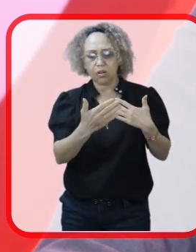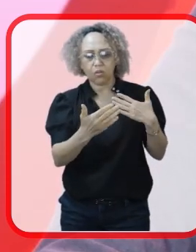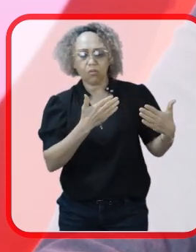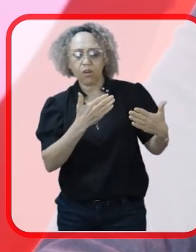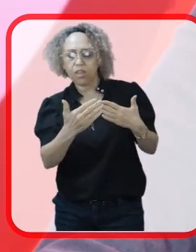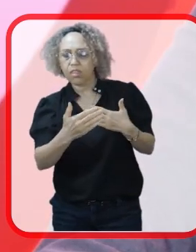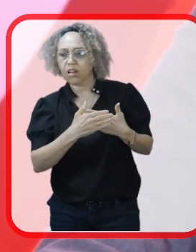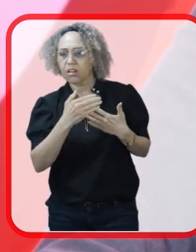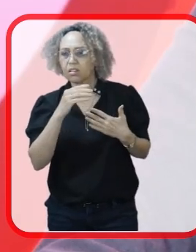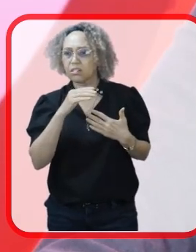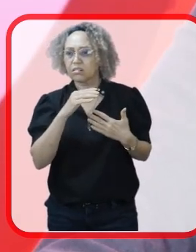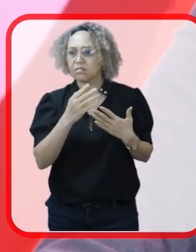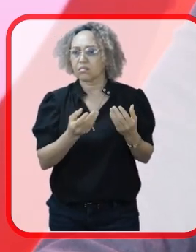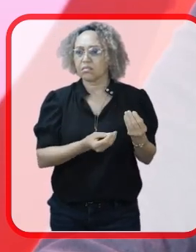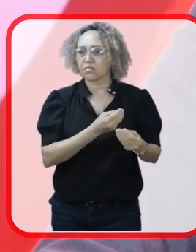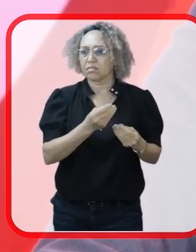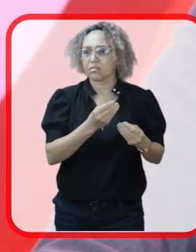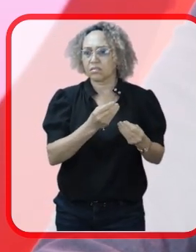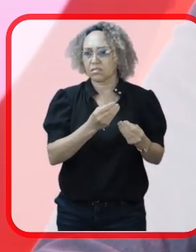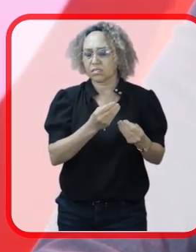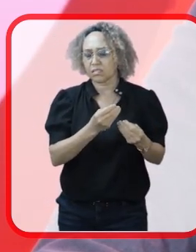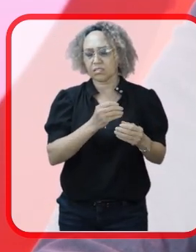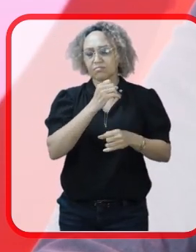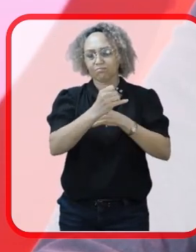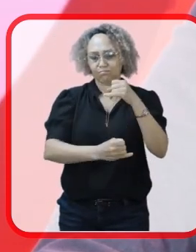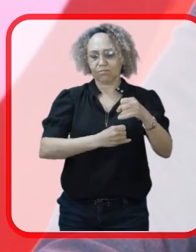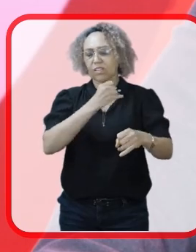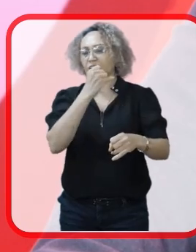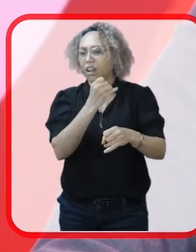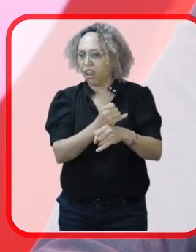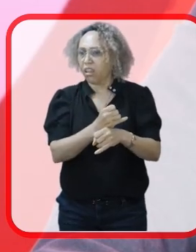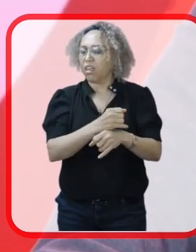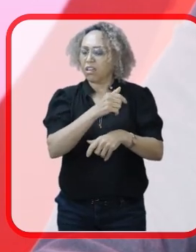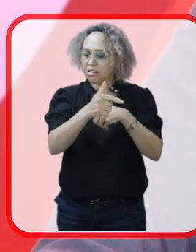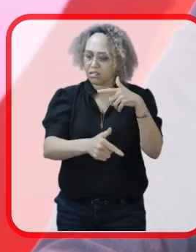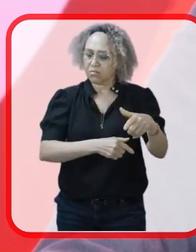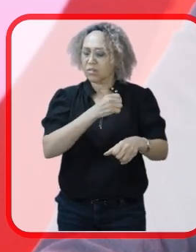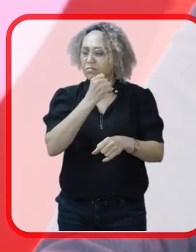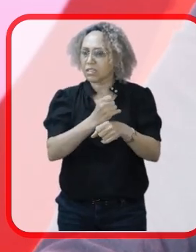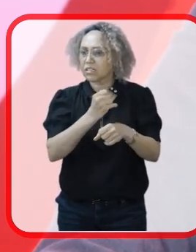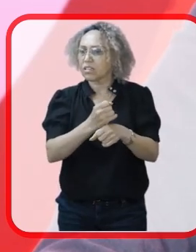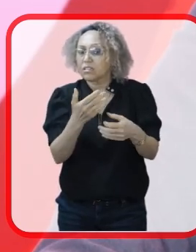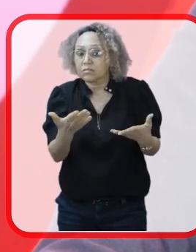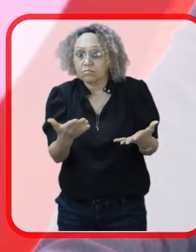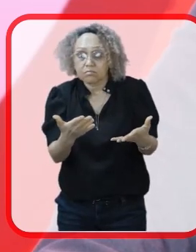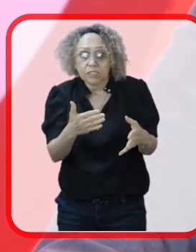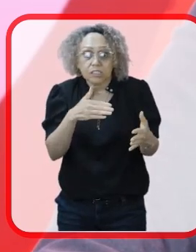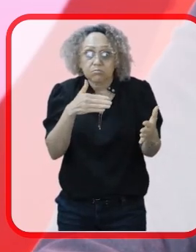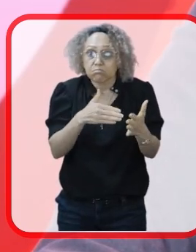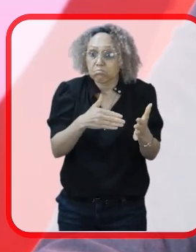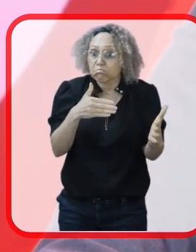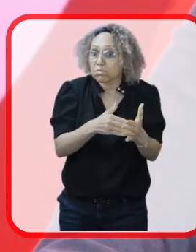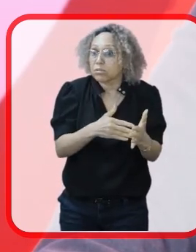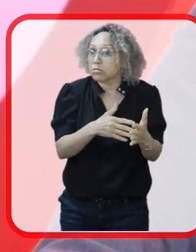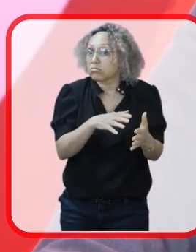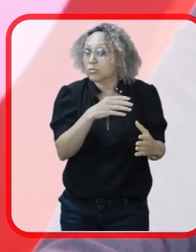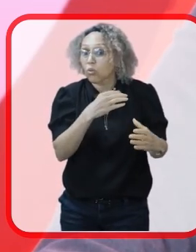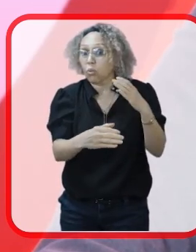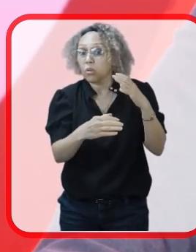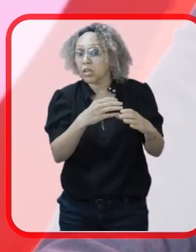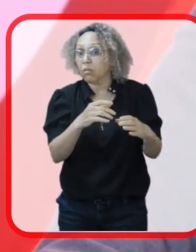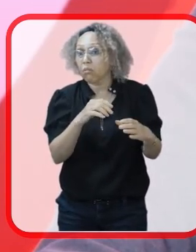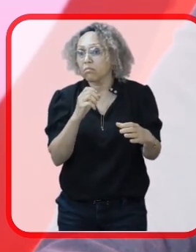advindos do avanço da internet, porque, como já foi dito aqui, do século XX para o século XXI, nós